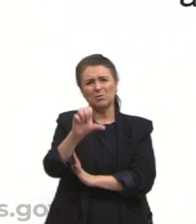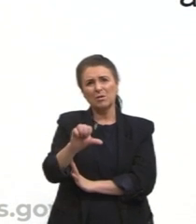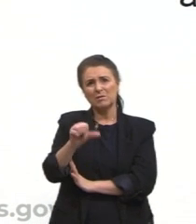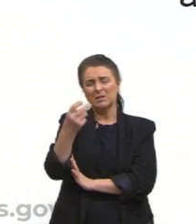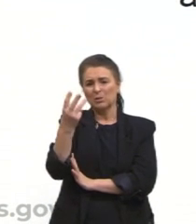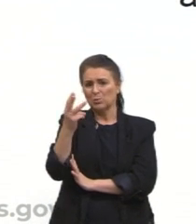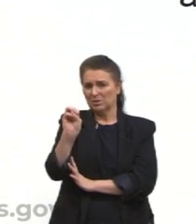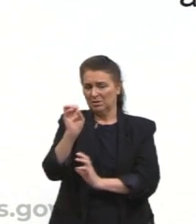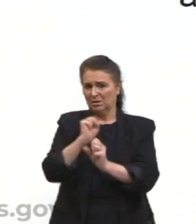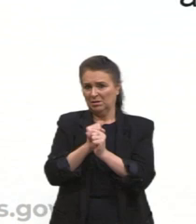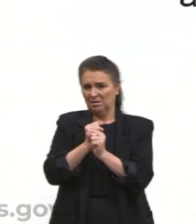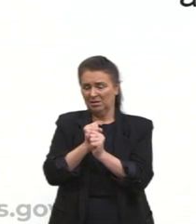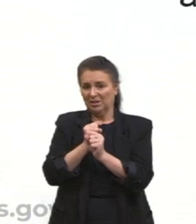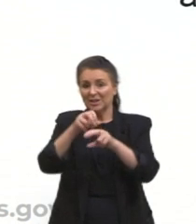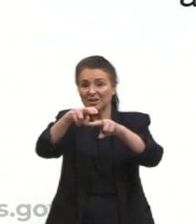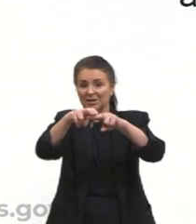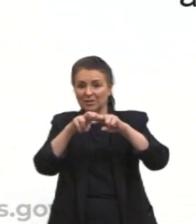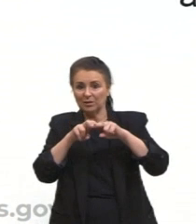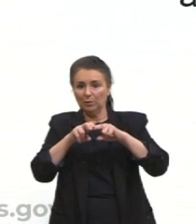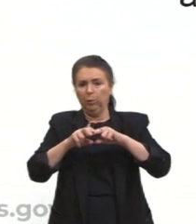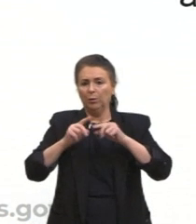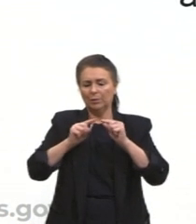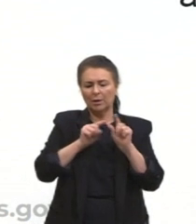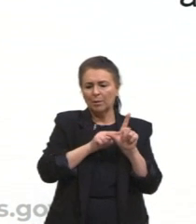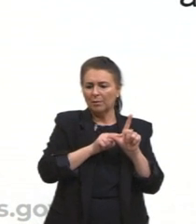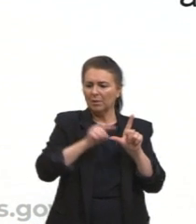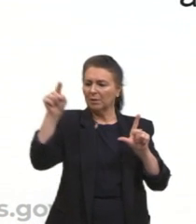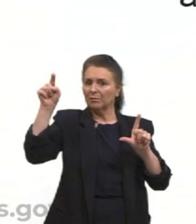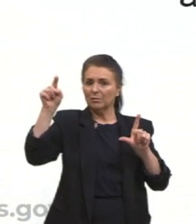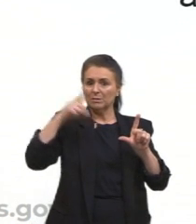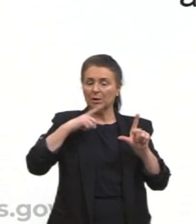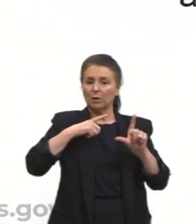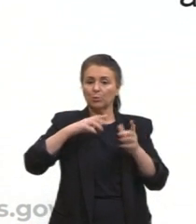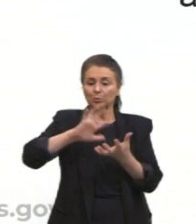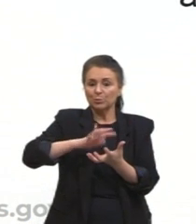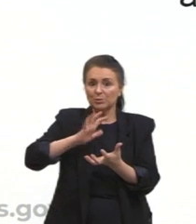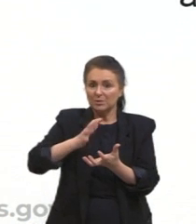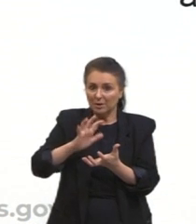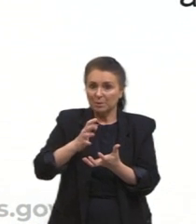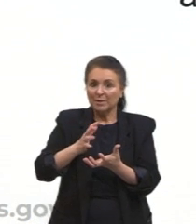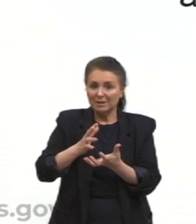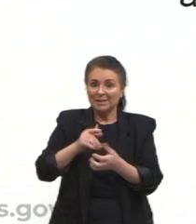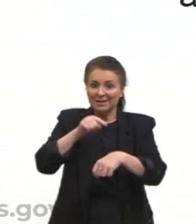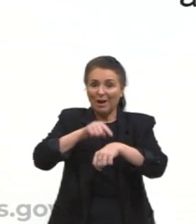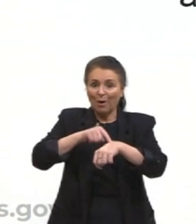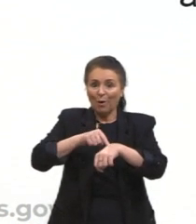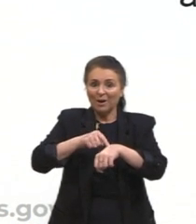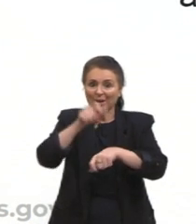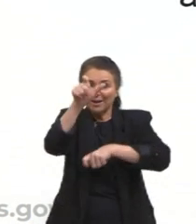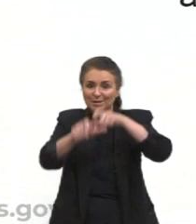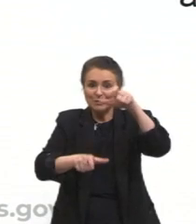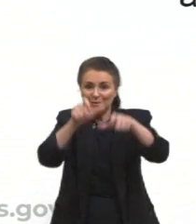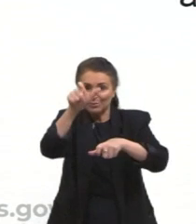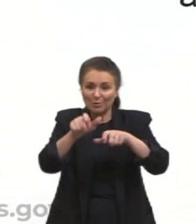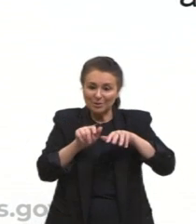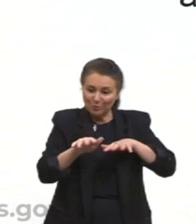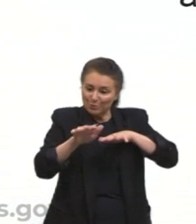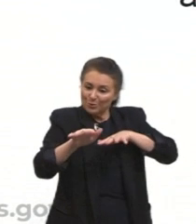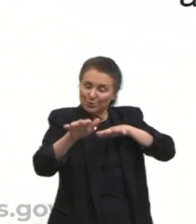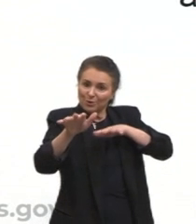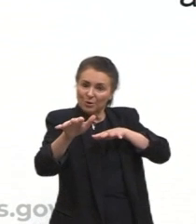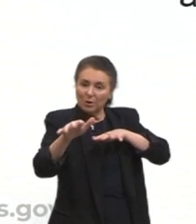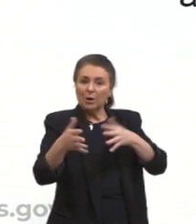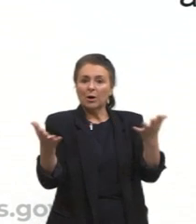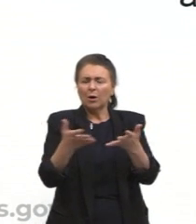e ele vai ser considerado então uma evolução do sambas que são tocados durante esse desfile atualmente ele é